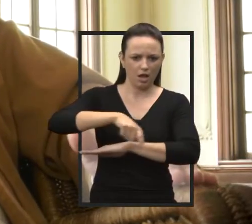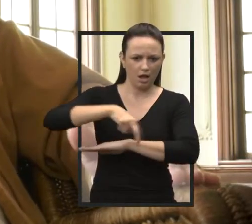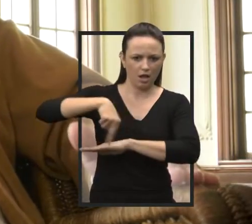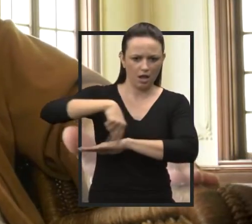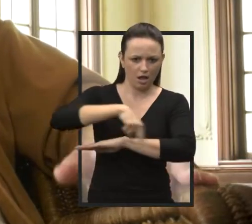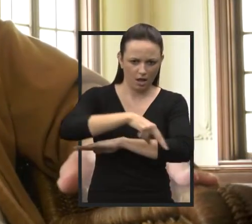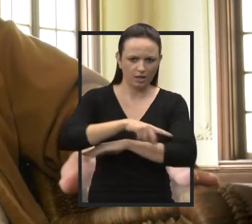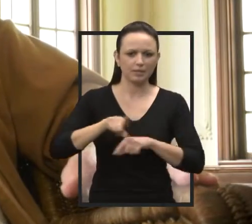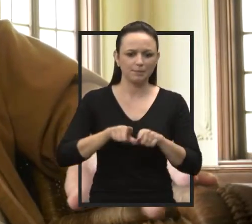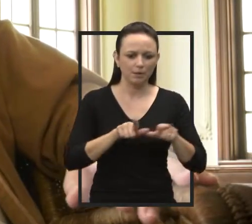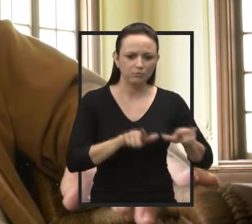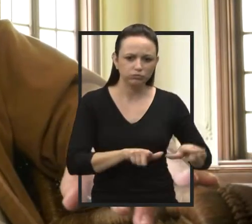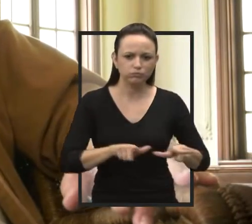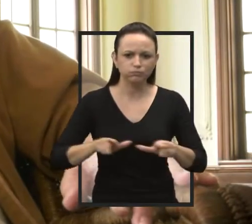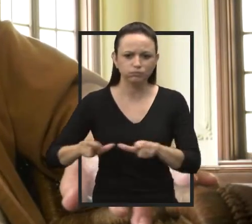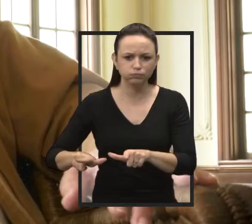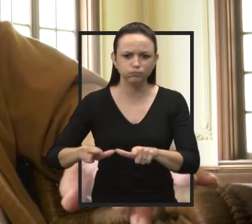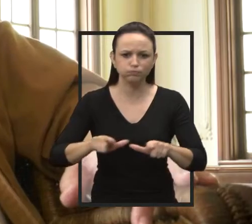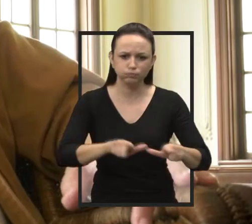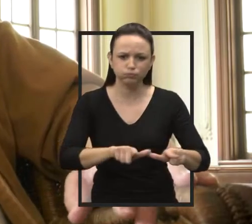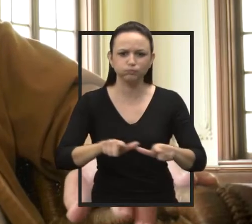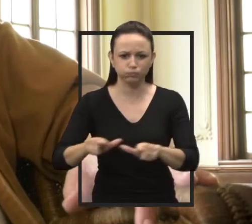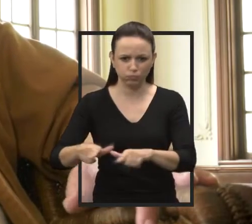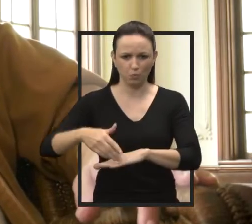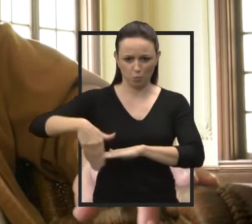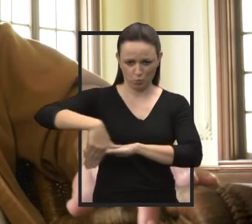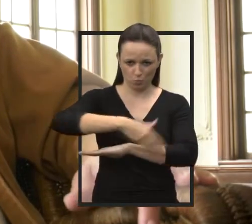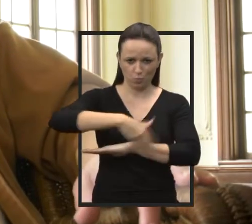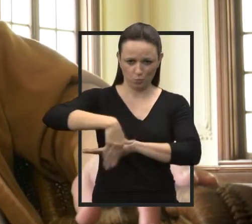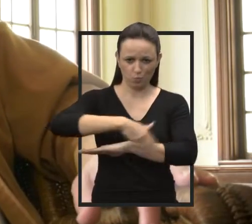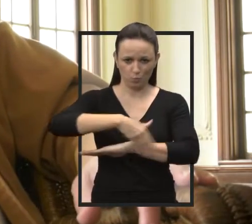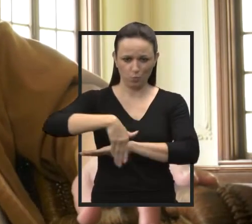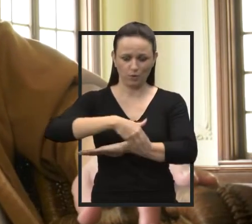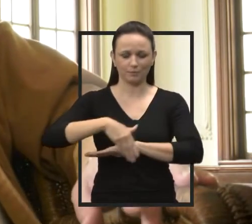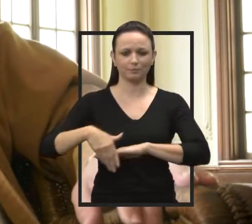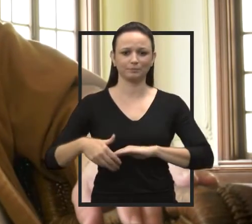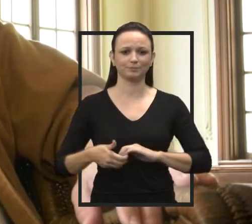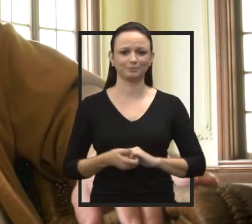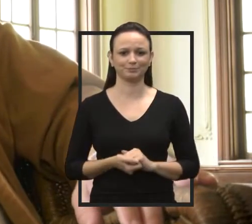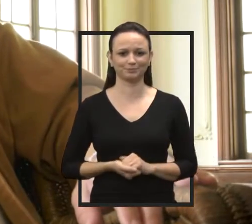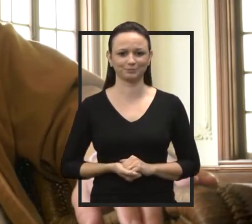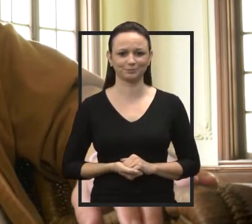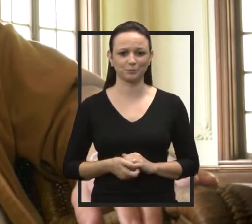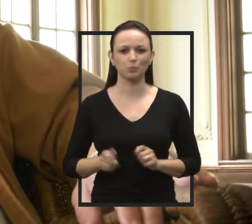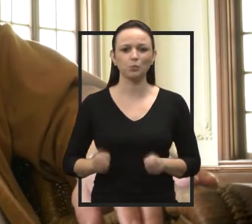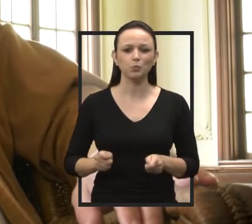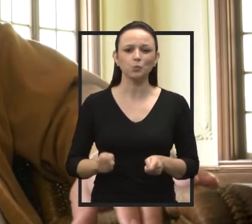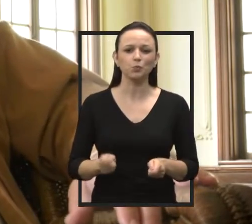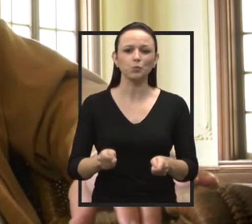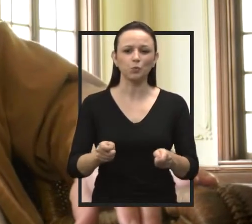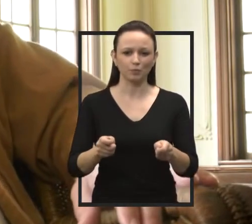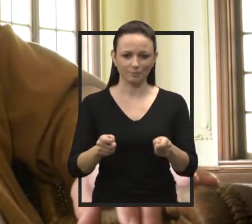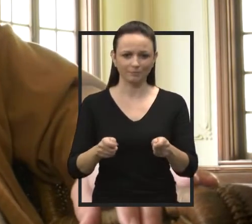o calçamento com paralelepípedo do leito carroçável e o